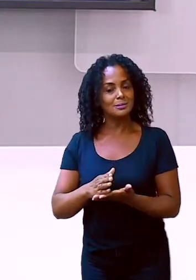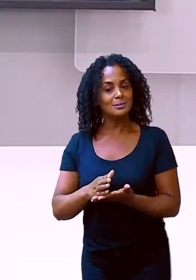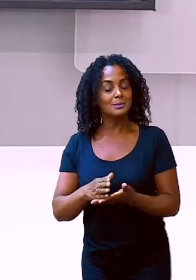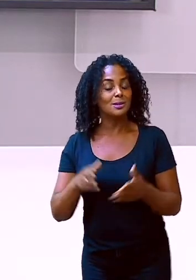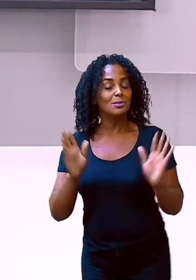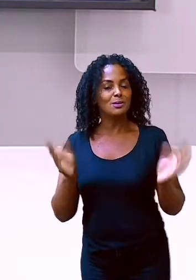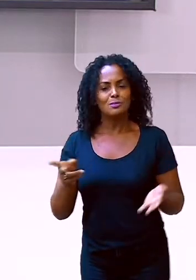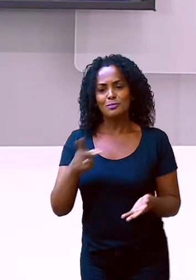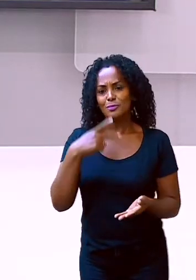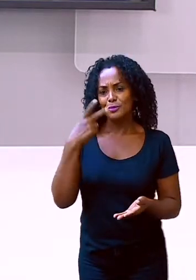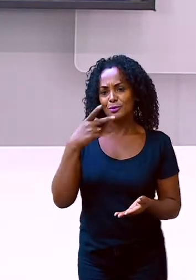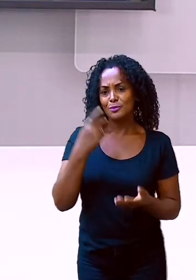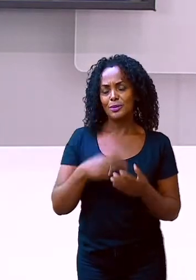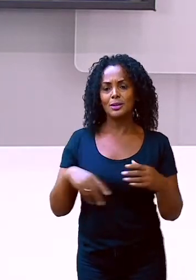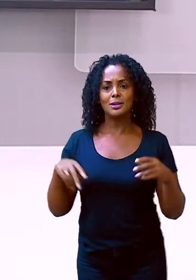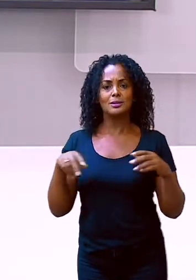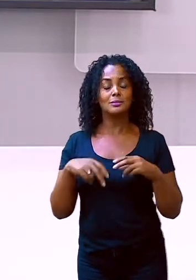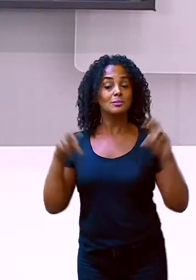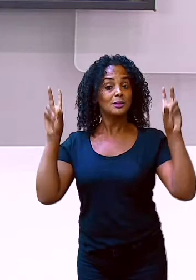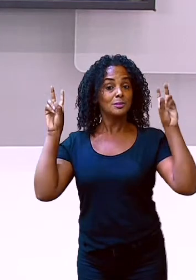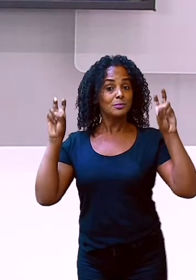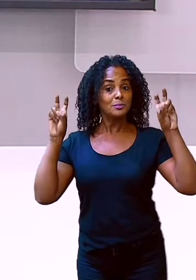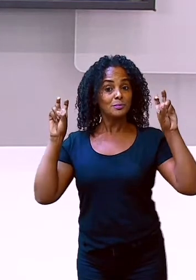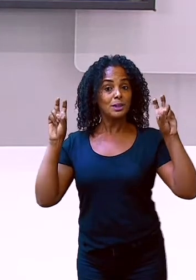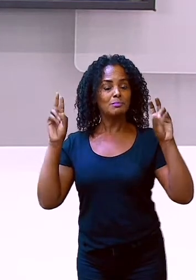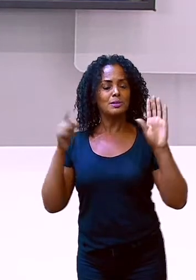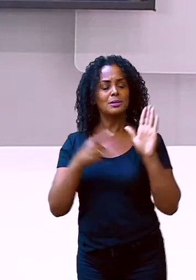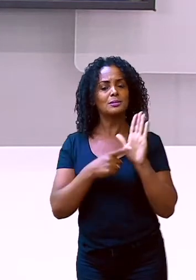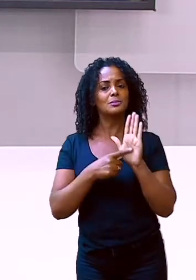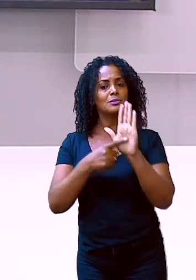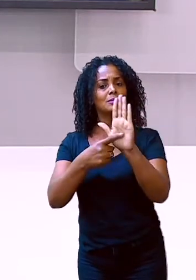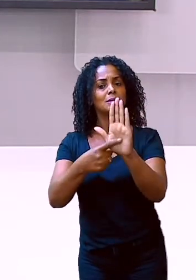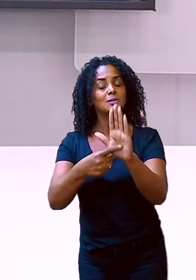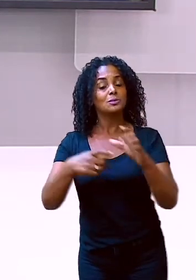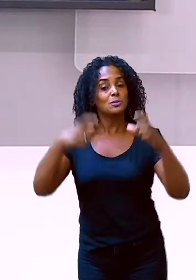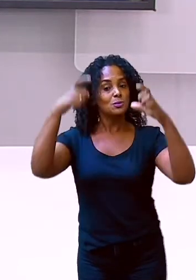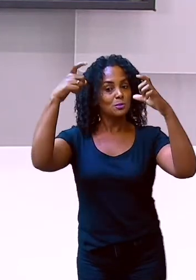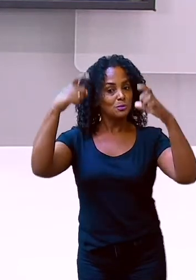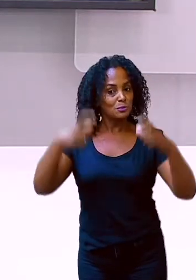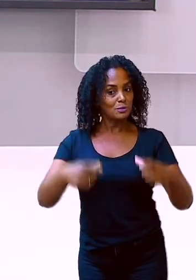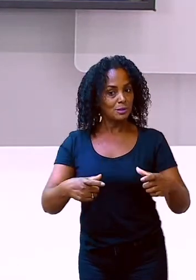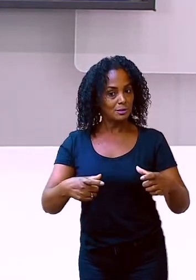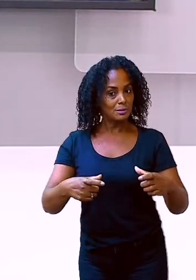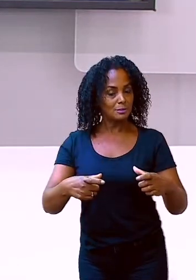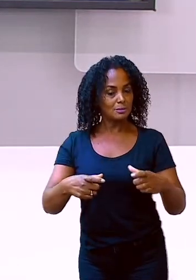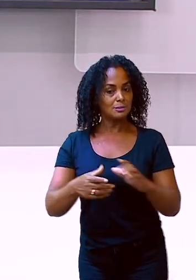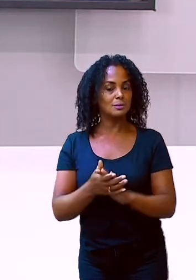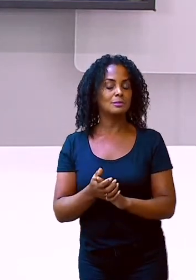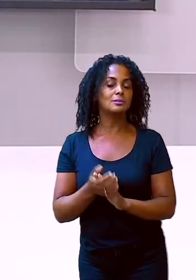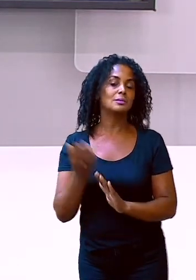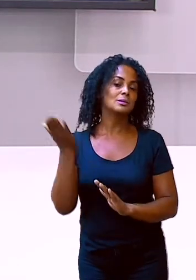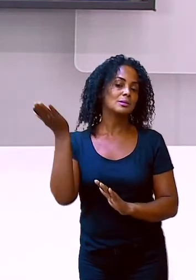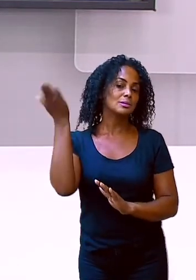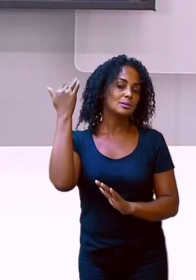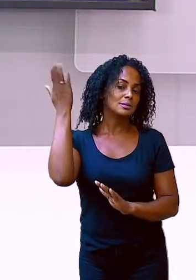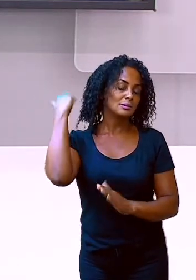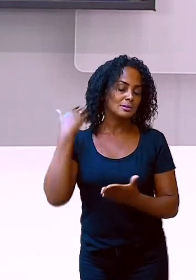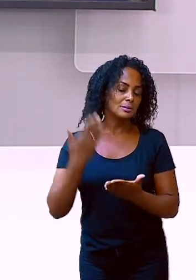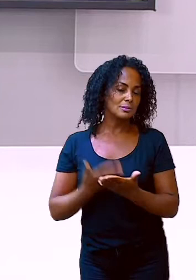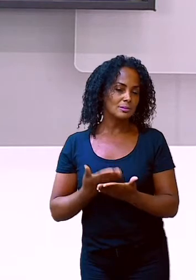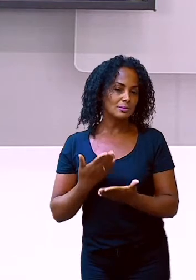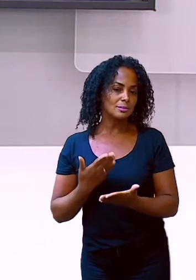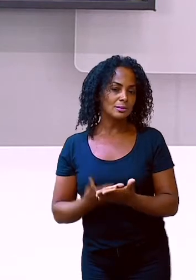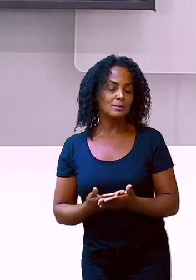iremos falar sobre as representações dos lugares. Nas aulas anteriores nós estávamos aprendendo,